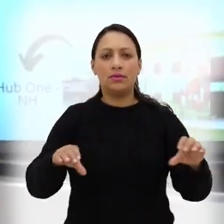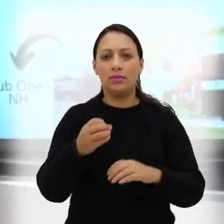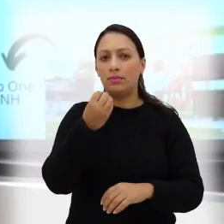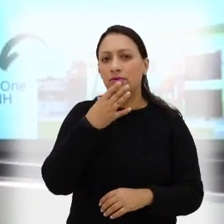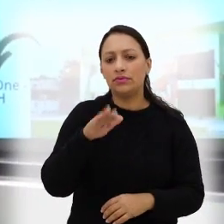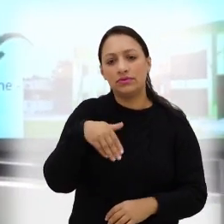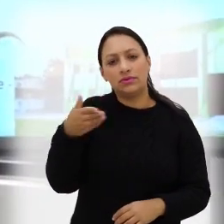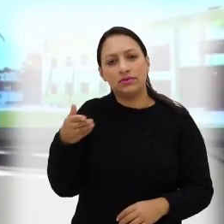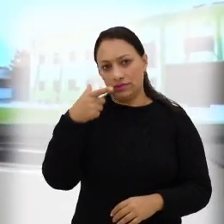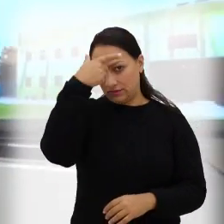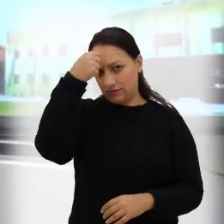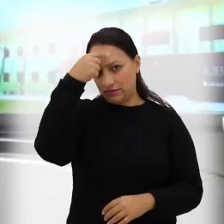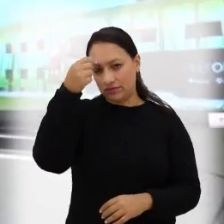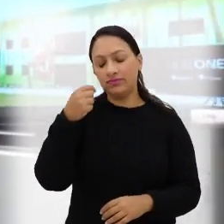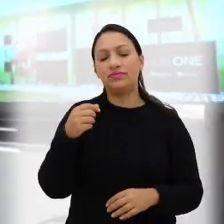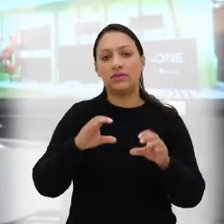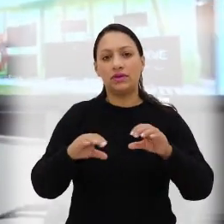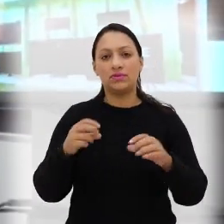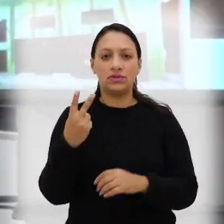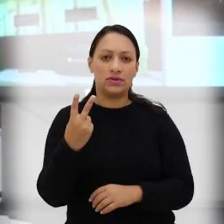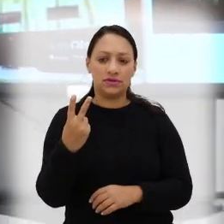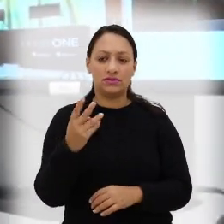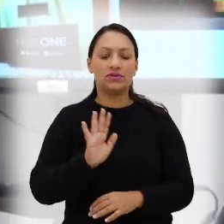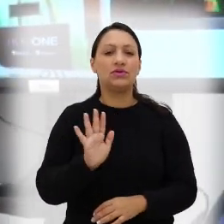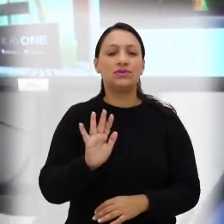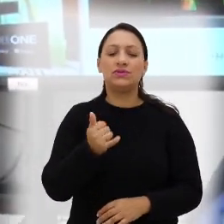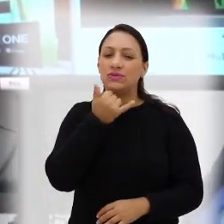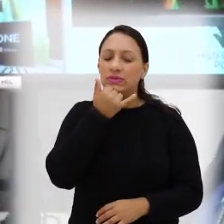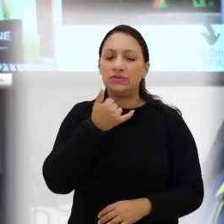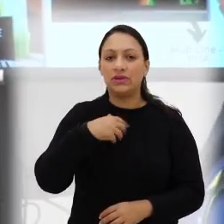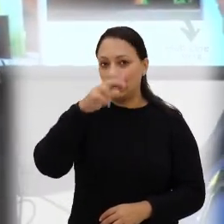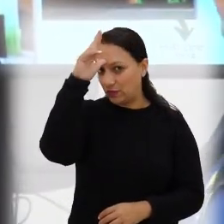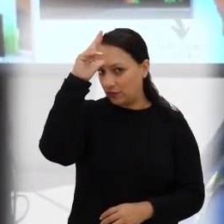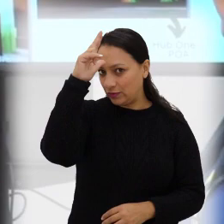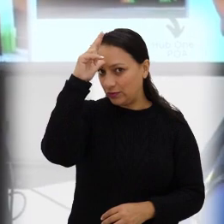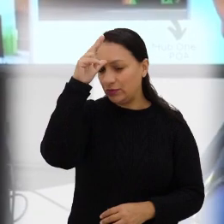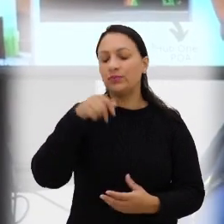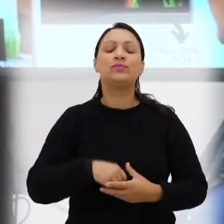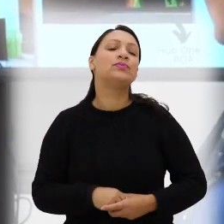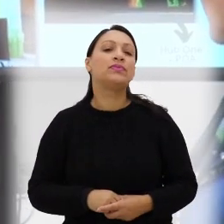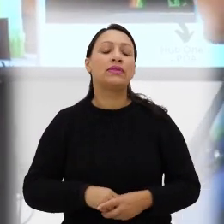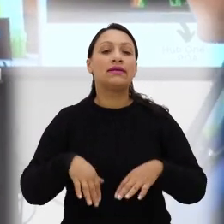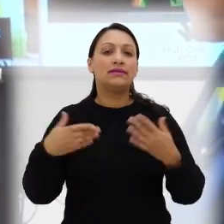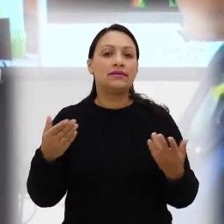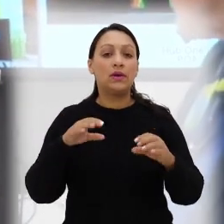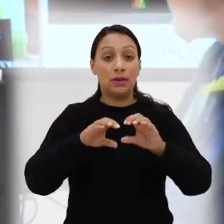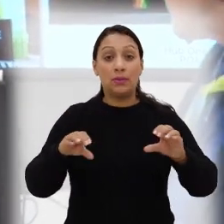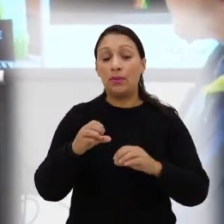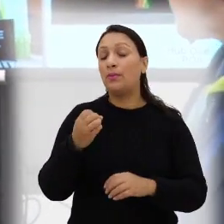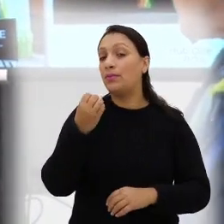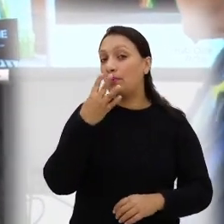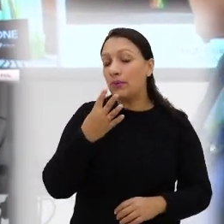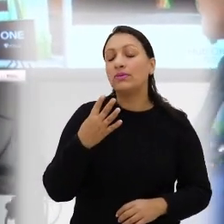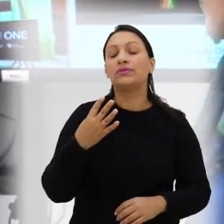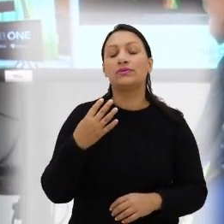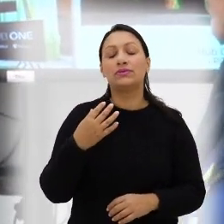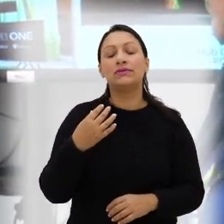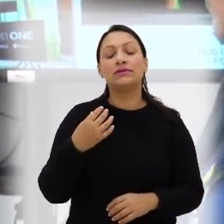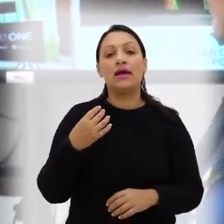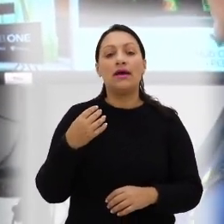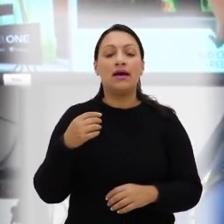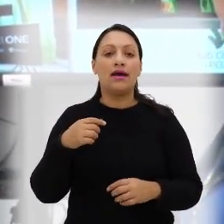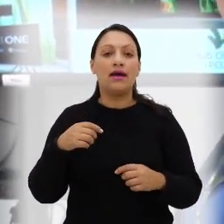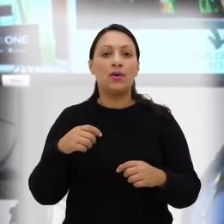lado da Universidade, no Campus 2. Em Campo Bom, no Novo Hamburgo. Em Campo Bom, é o Campus 3 da Universidade Fevale. E